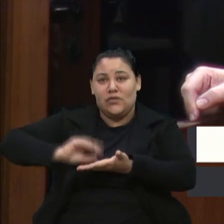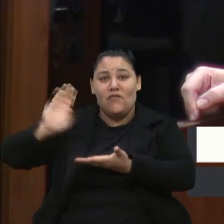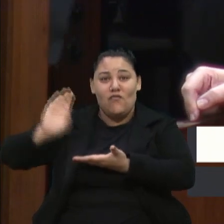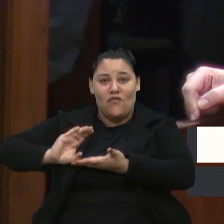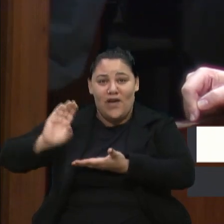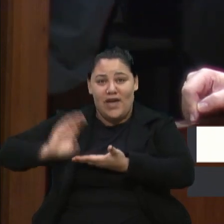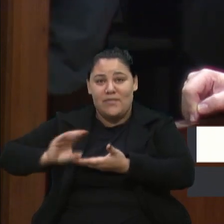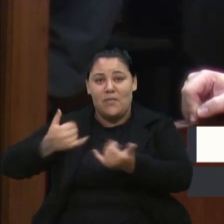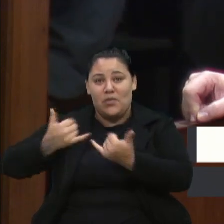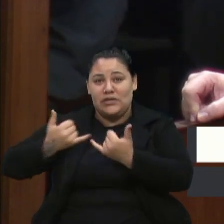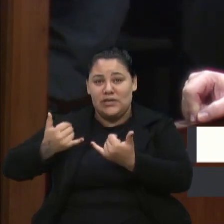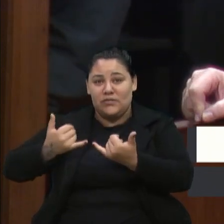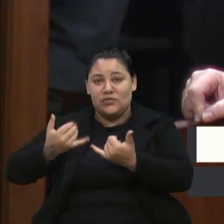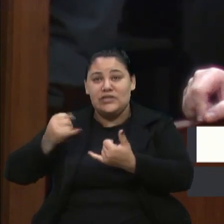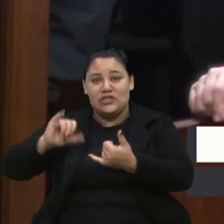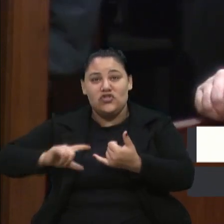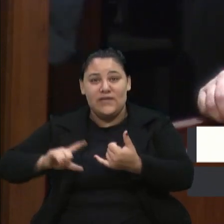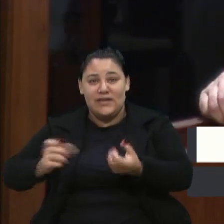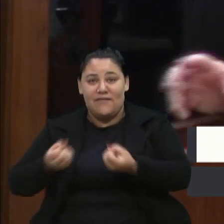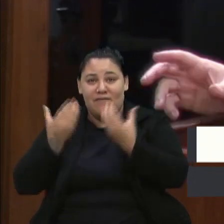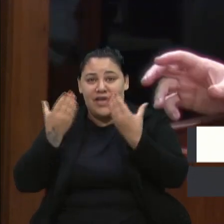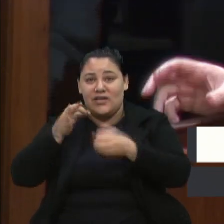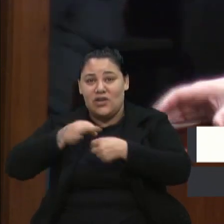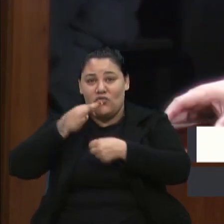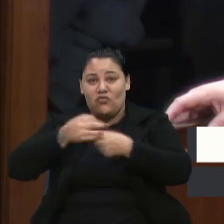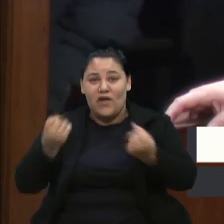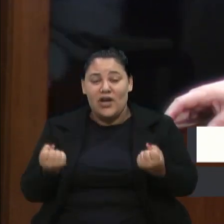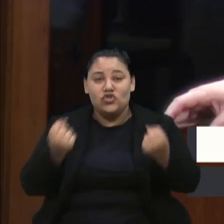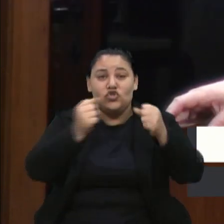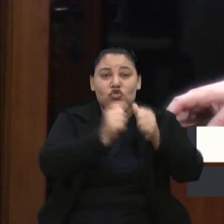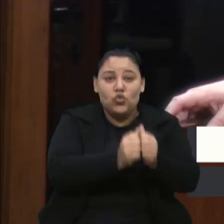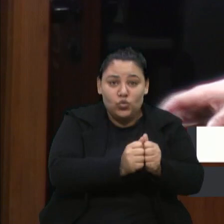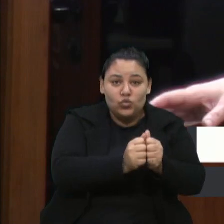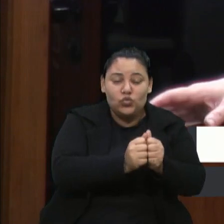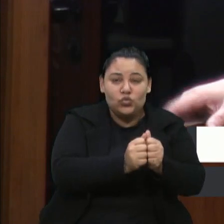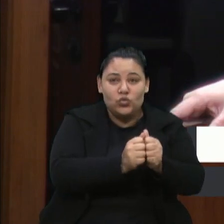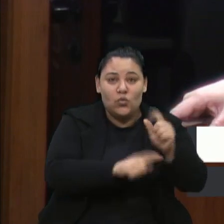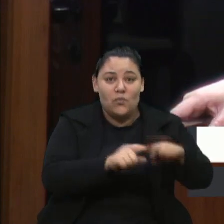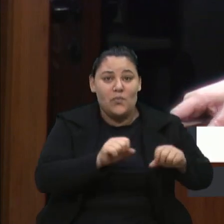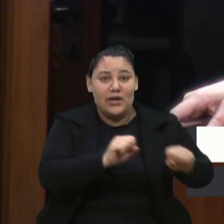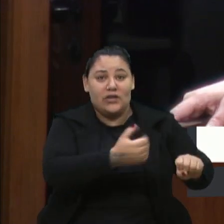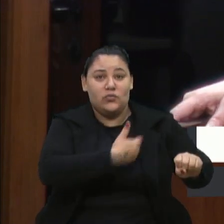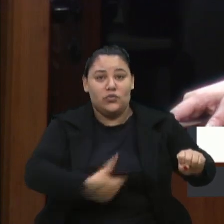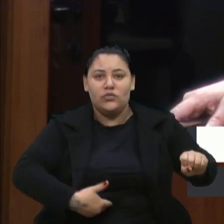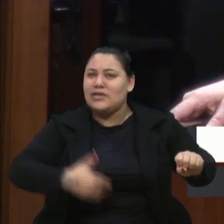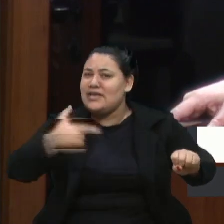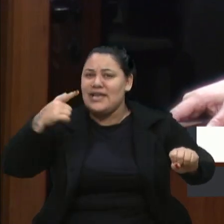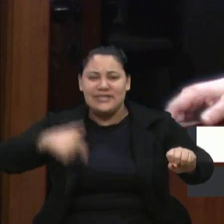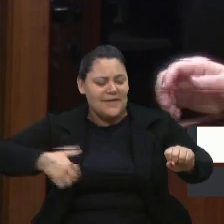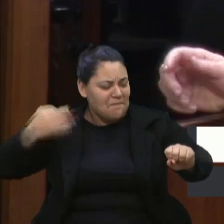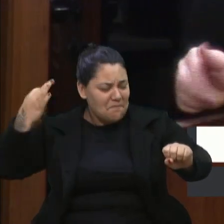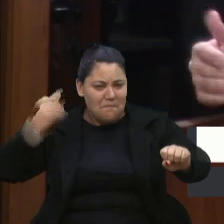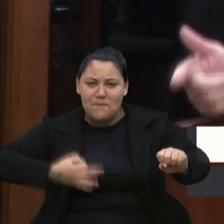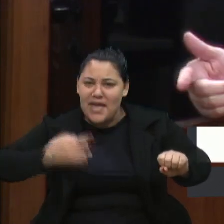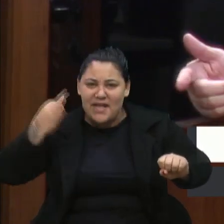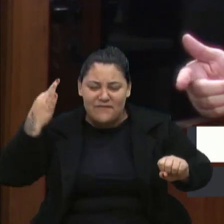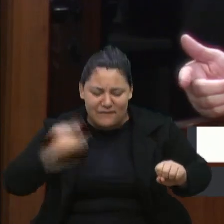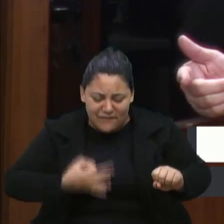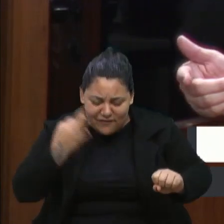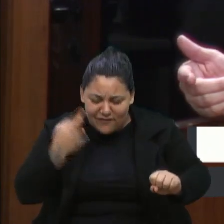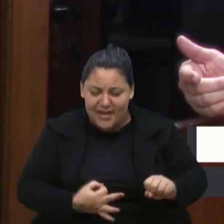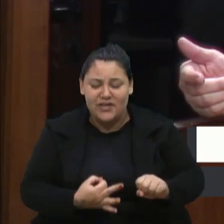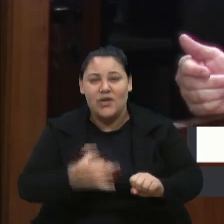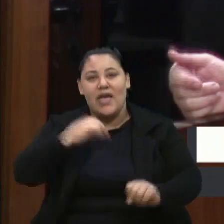mercado público, vereadores Calco, seria um fato fantástico, um fato inusitado para Caxias do